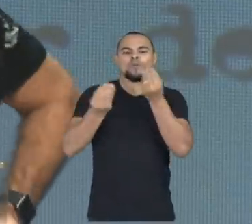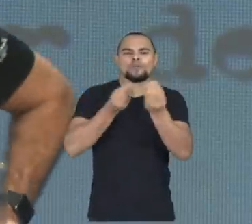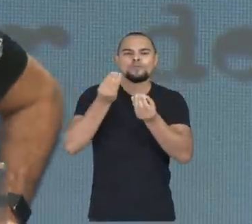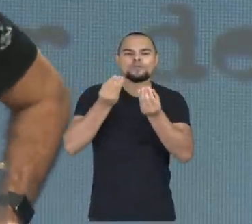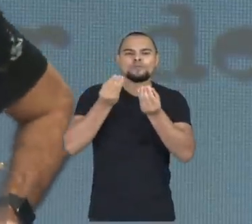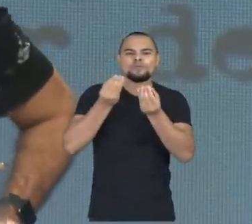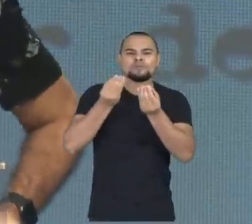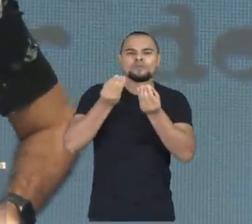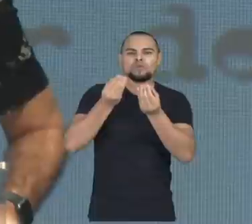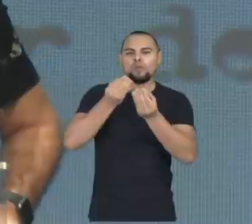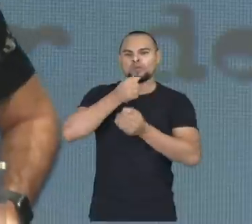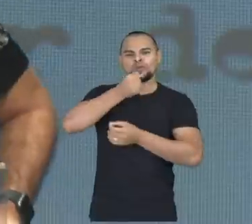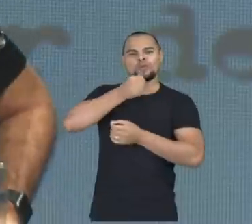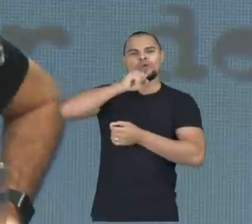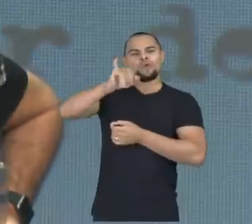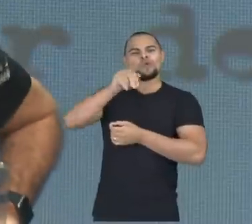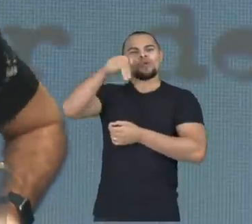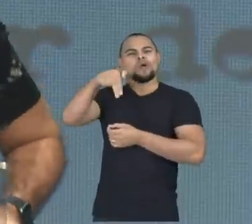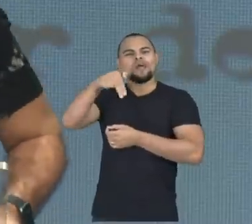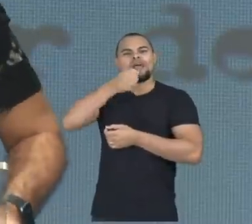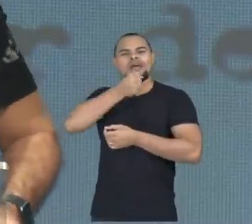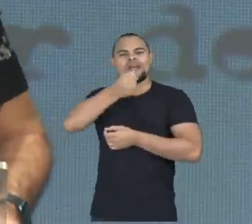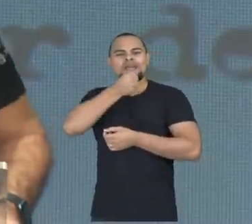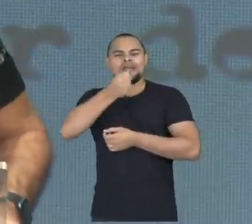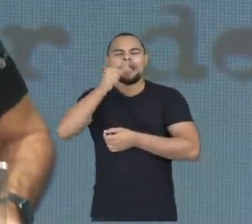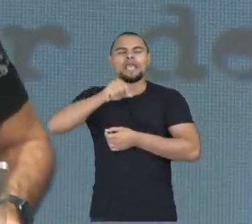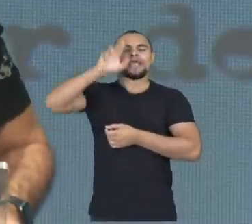disse? O Jornal Nacional? Pedro Bial?